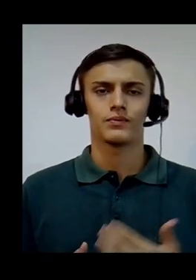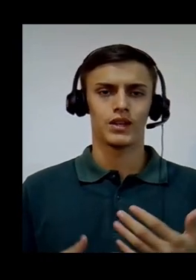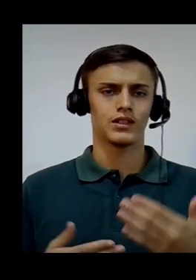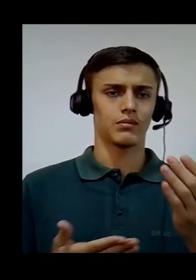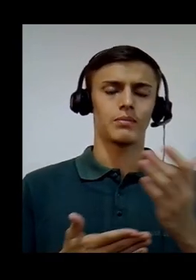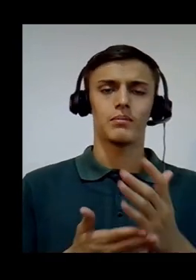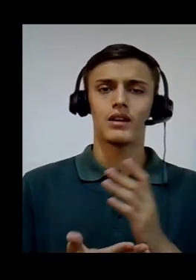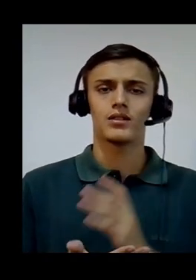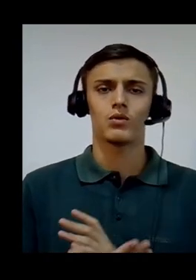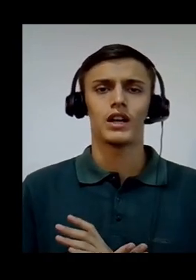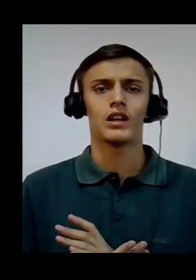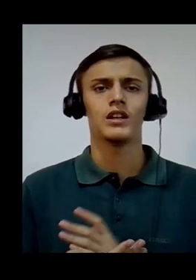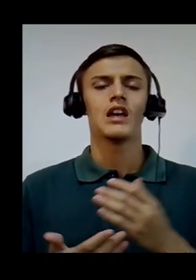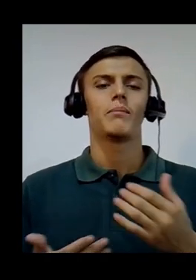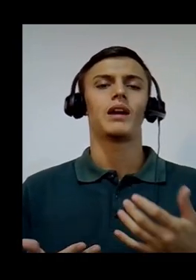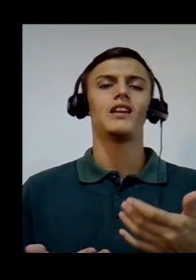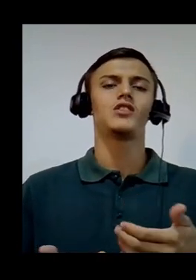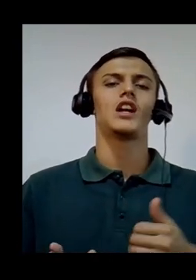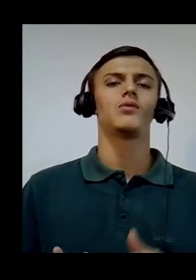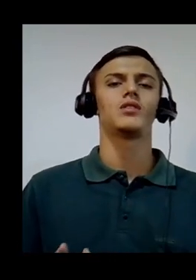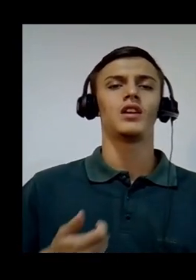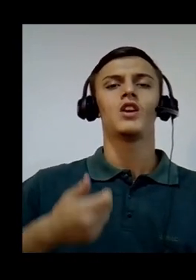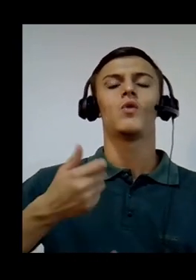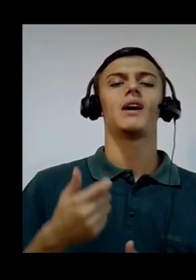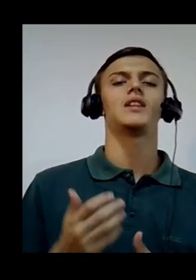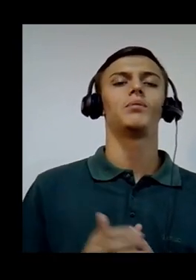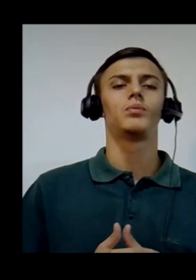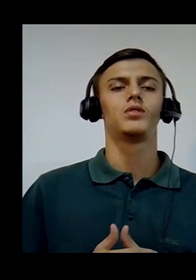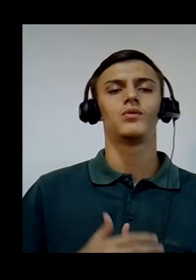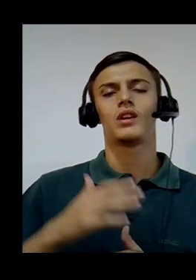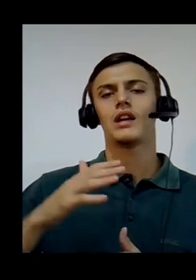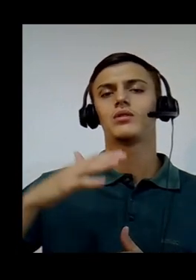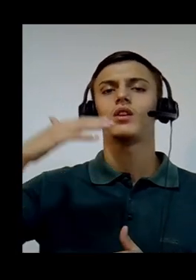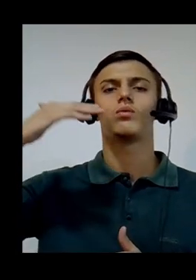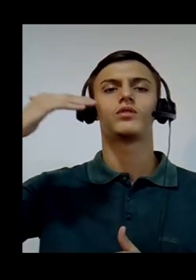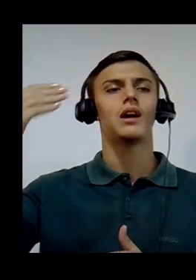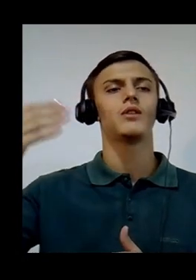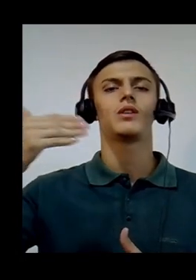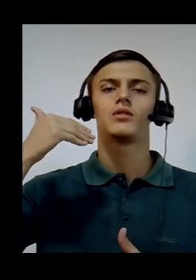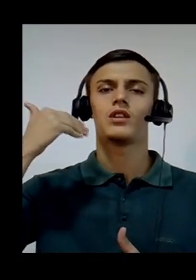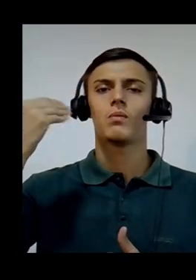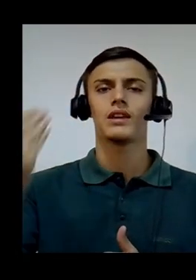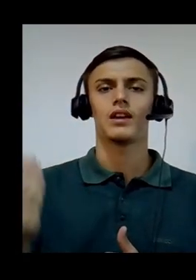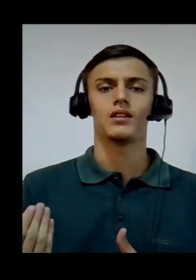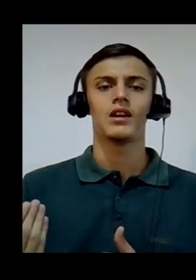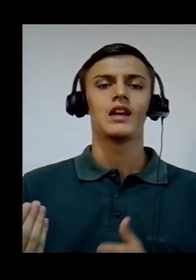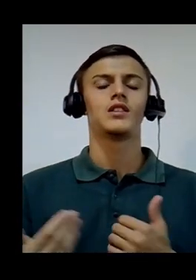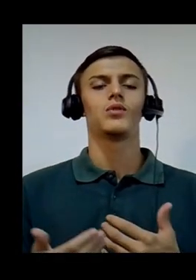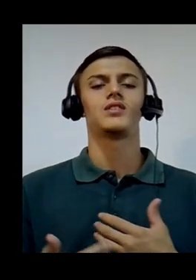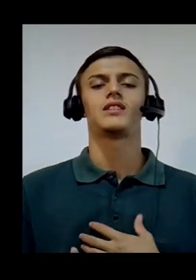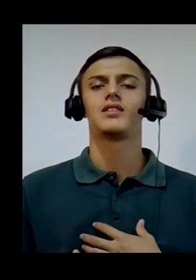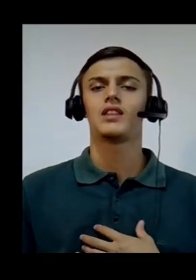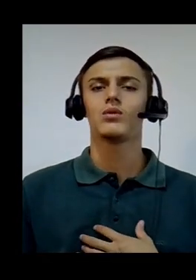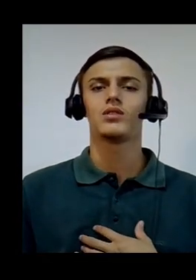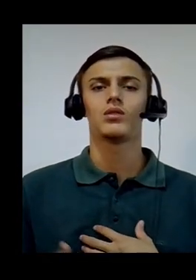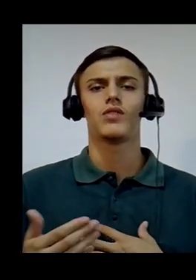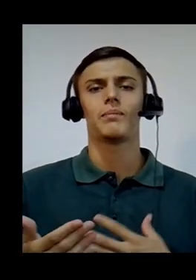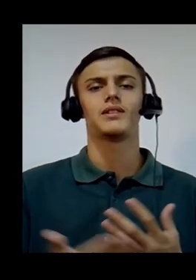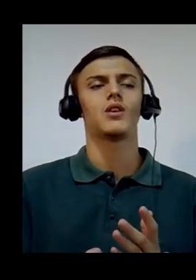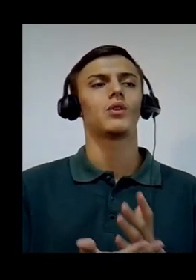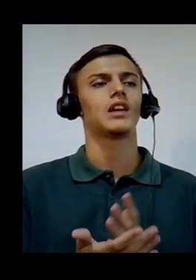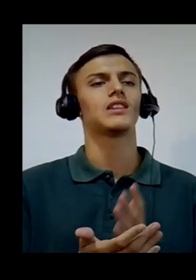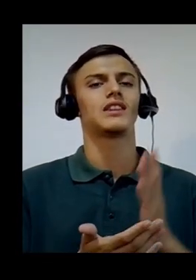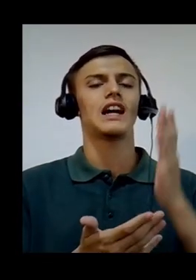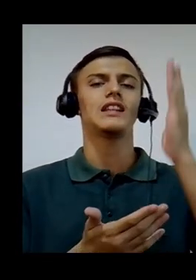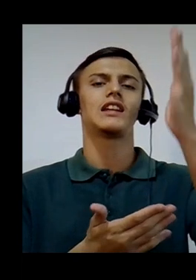de resgate, né, sistema primário e secundário ali, para retirar você o mais rápido possível caso tenha algum desmaio, caso tenha alguma queda. Se você entra sem o cinto e